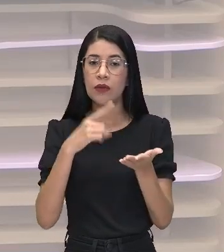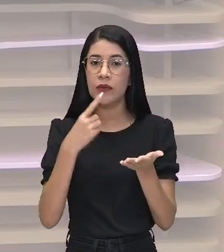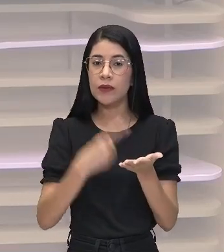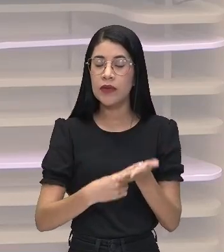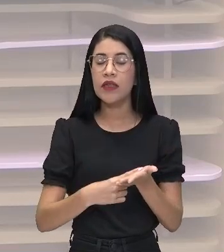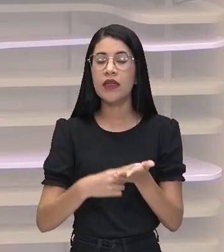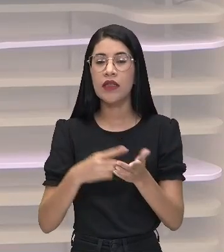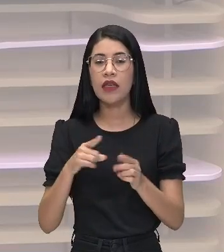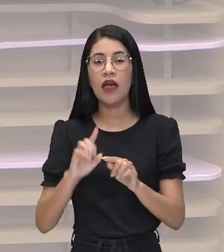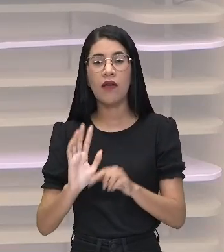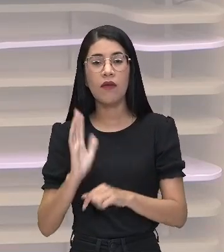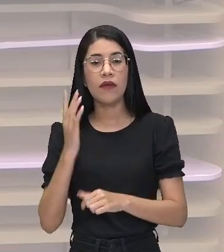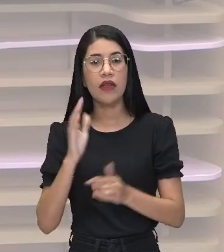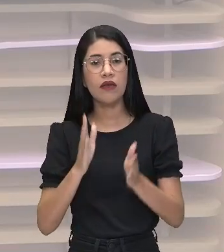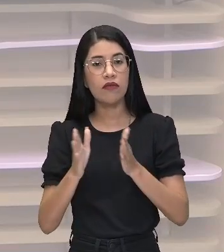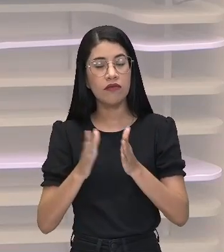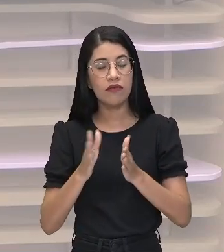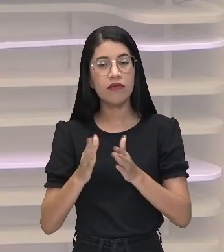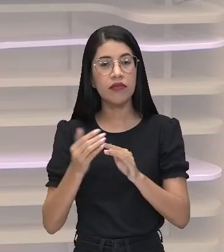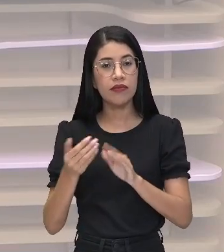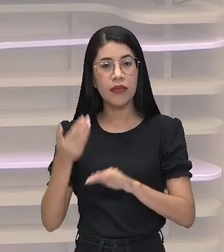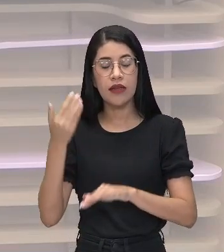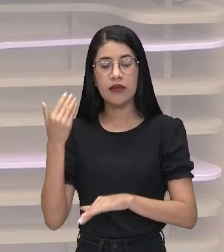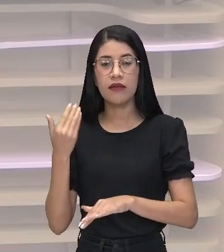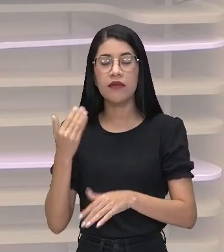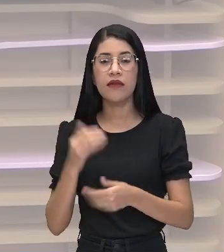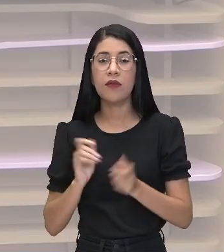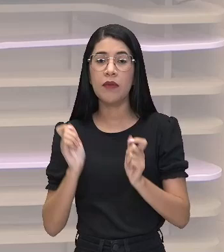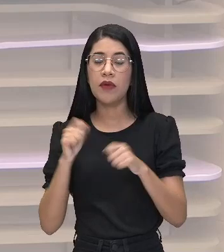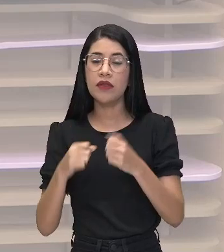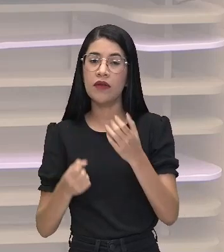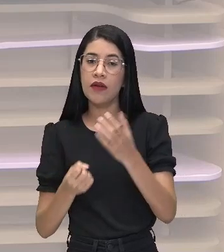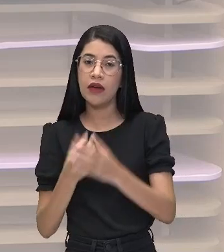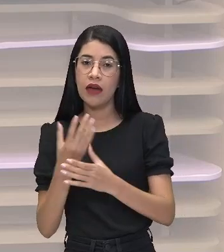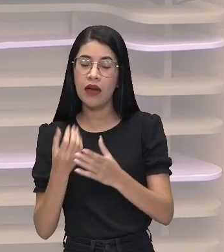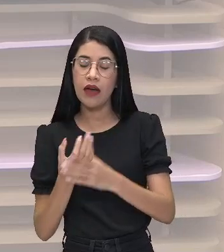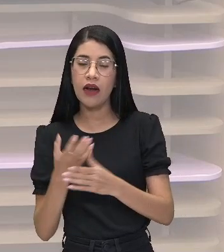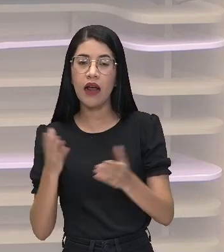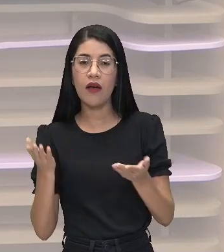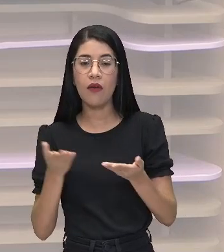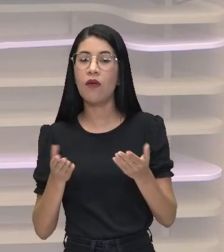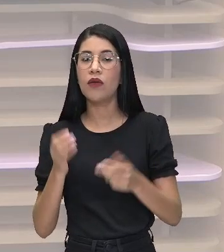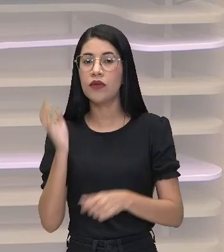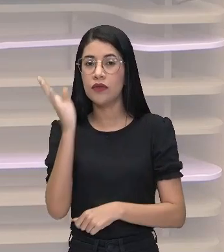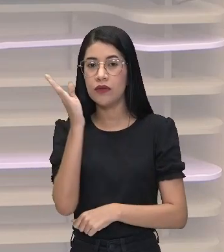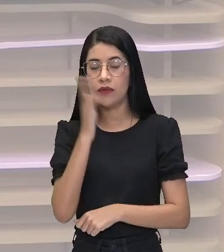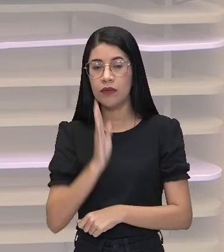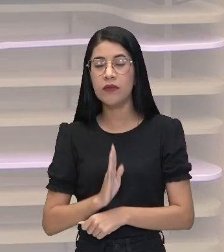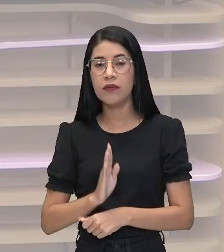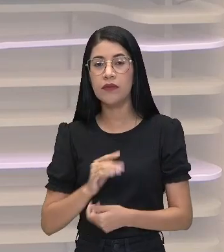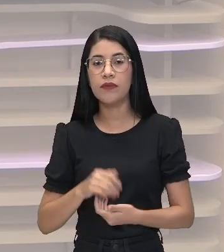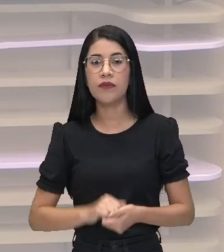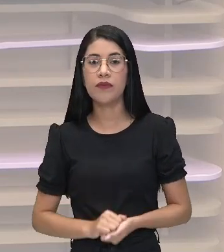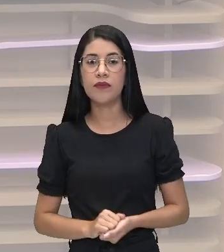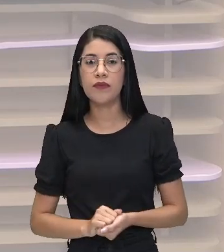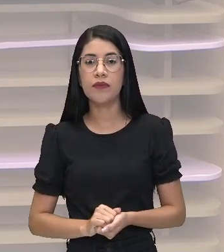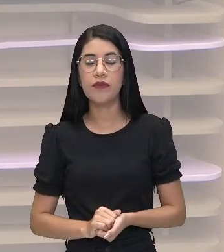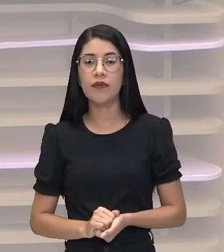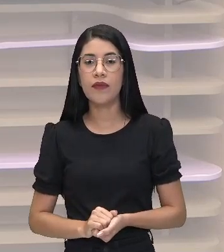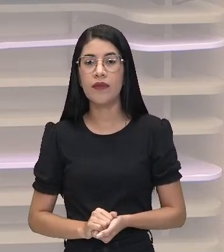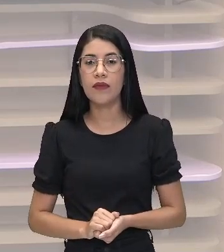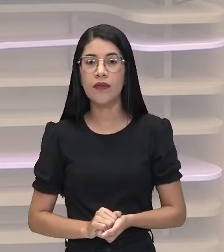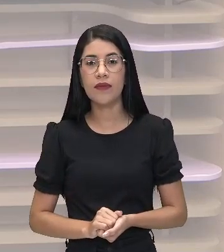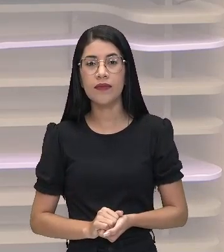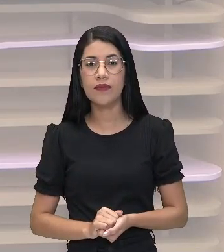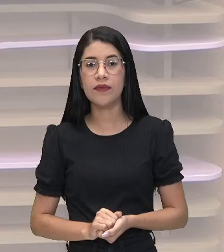ocorreram durante esse período para a configuração que nós temos atualmente do nosso território, certo?